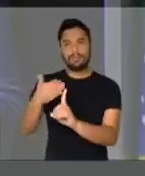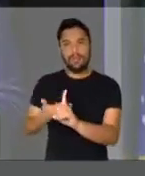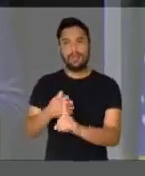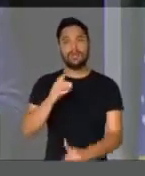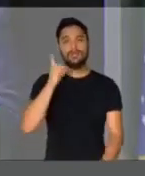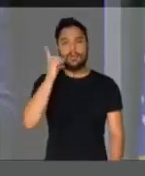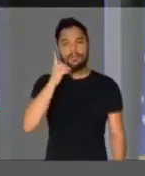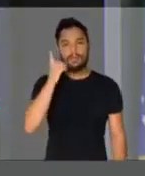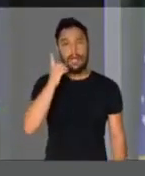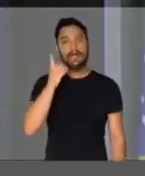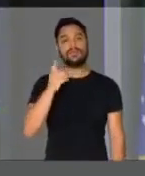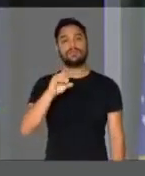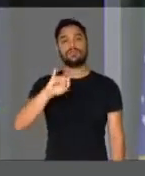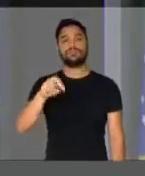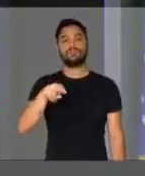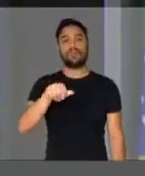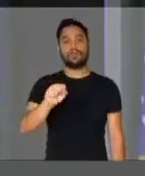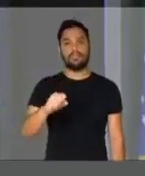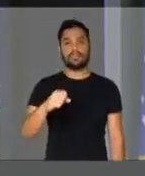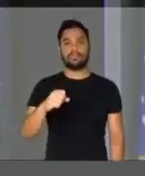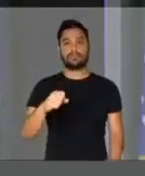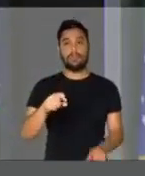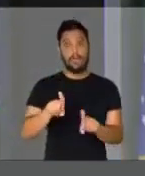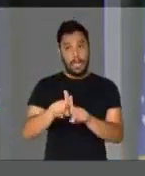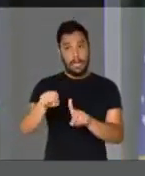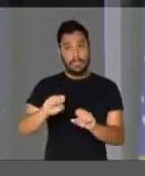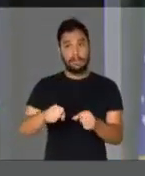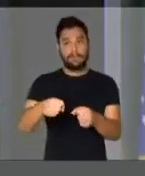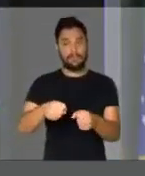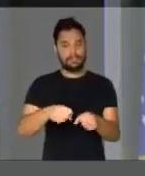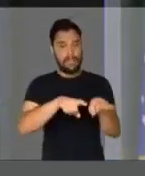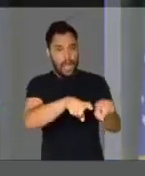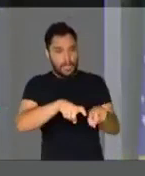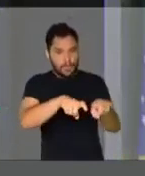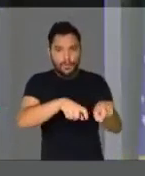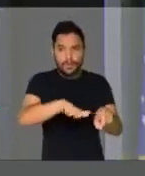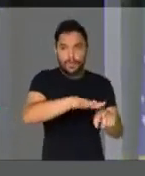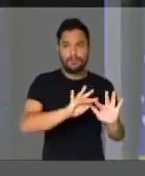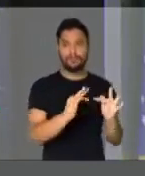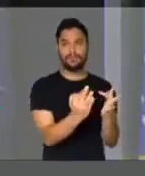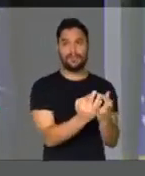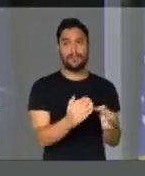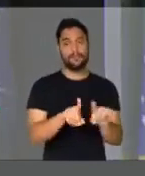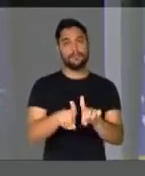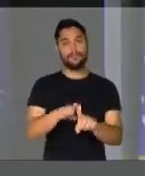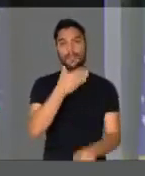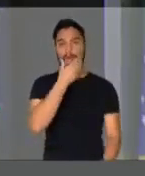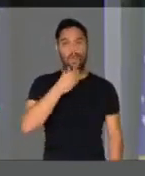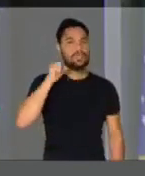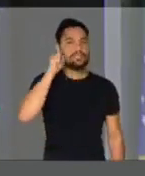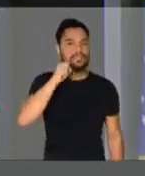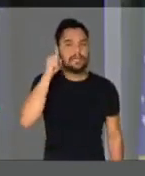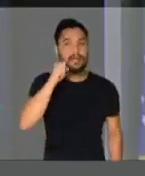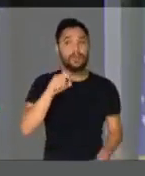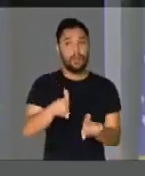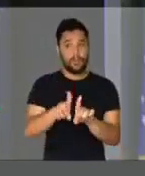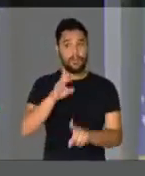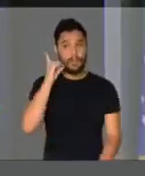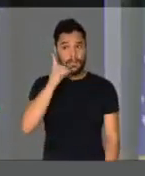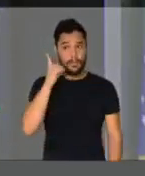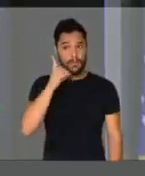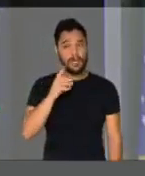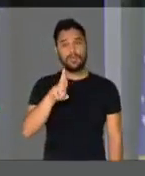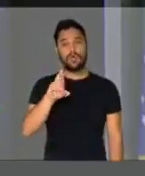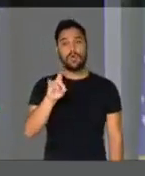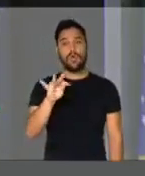deputado constituinte Jonas Pinheiro, ávido defensor dos pequenos agricultores, o senador e deputado federal